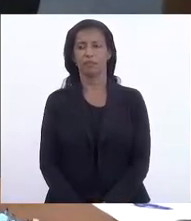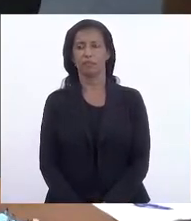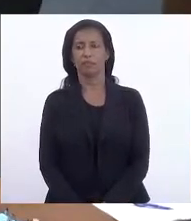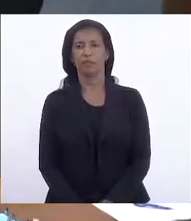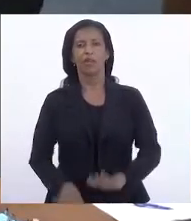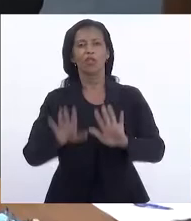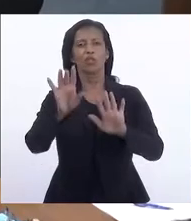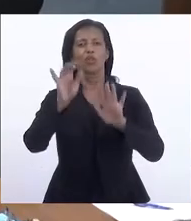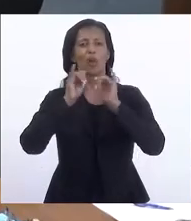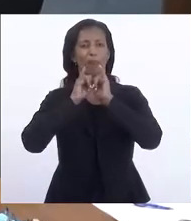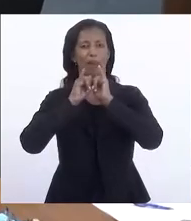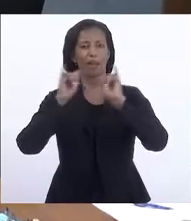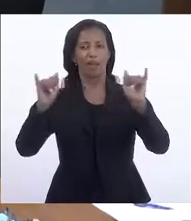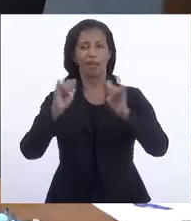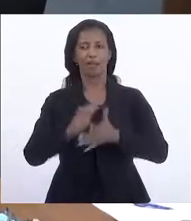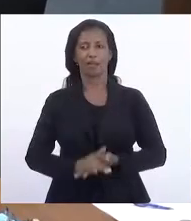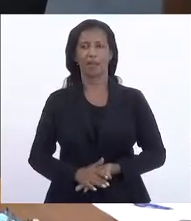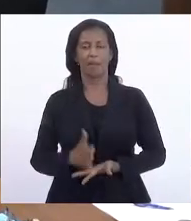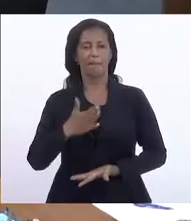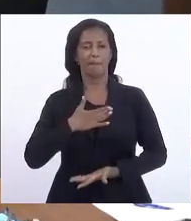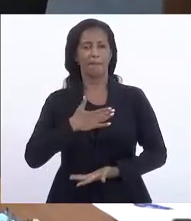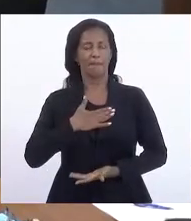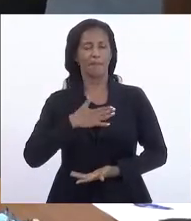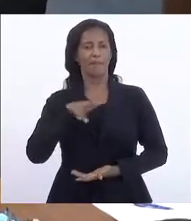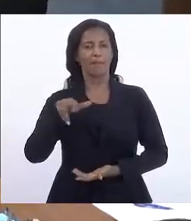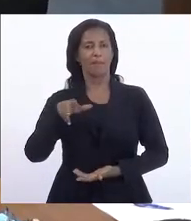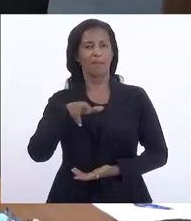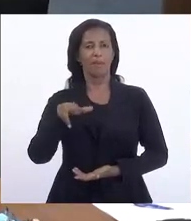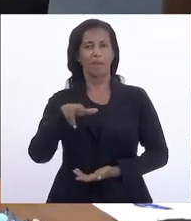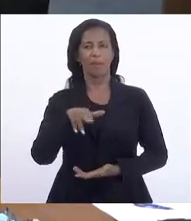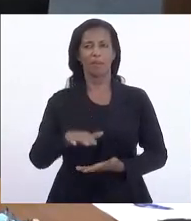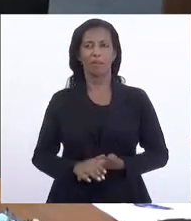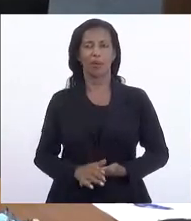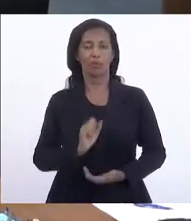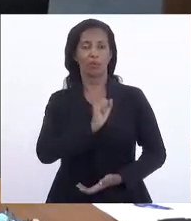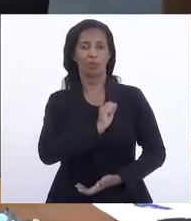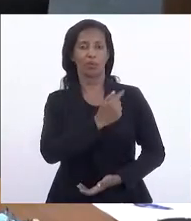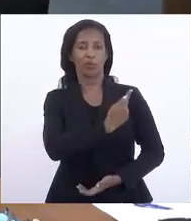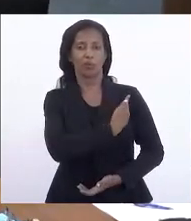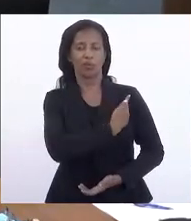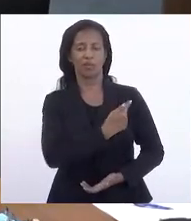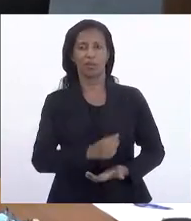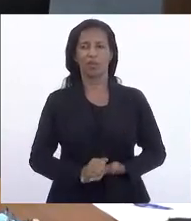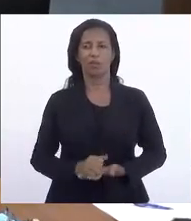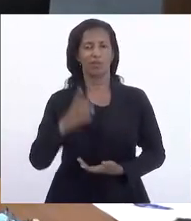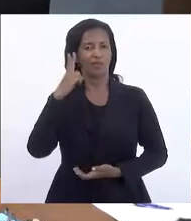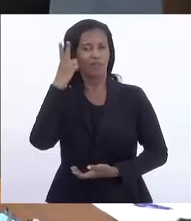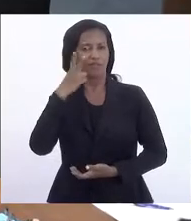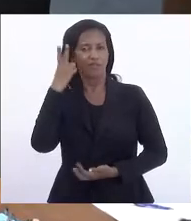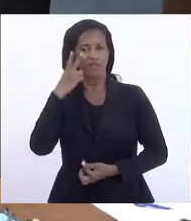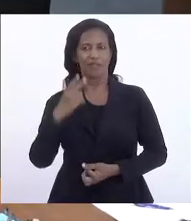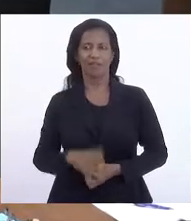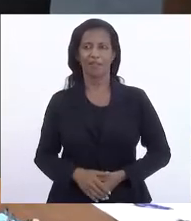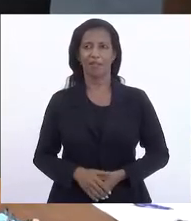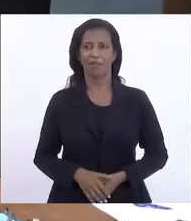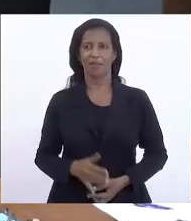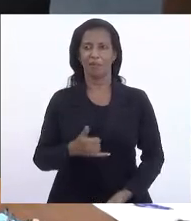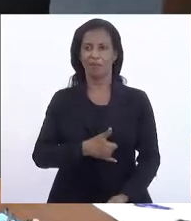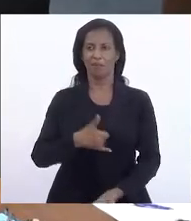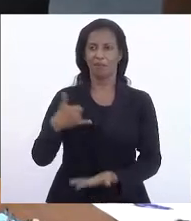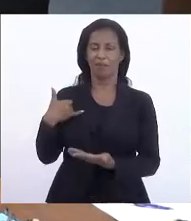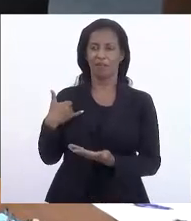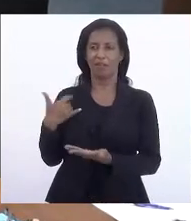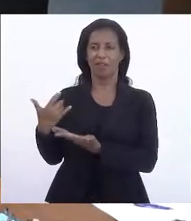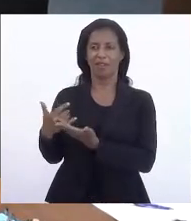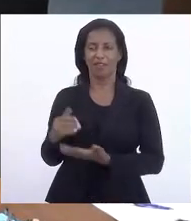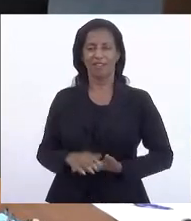aqui a presença do meu irmão, o vereador Glauco Pobel de São Gonçalo, que vem me enchendo de orgulho. A fruta